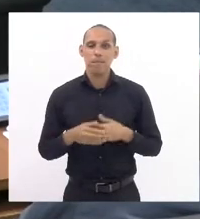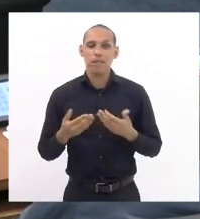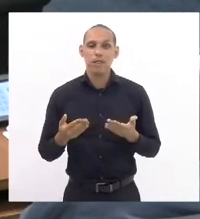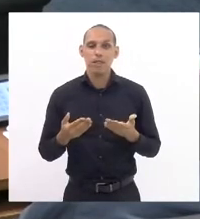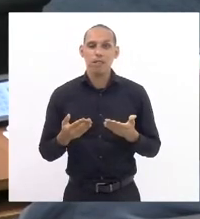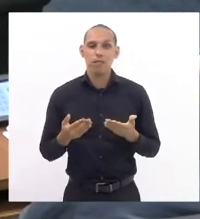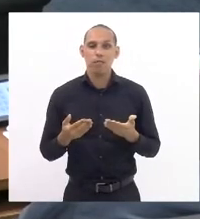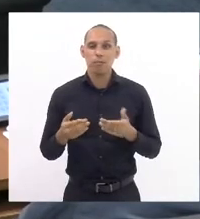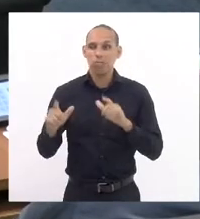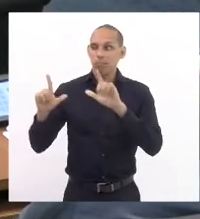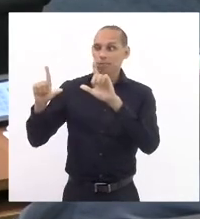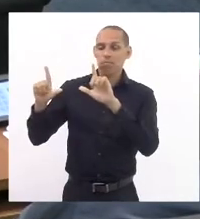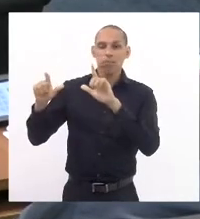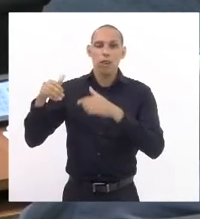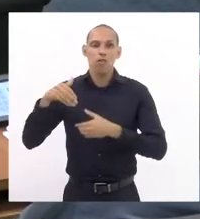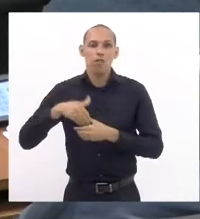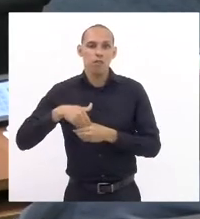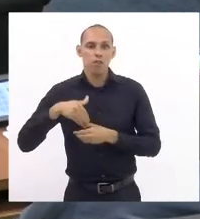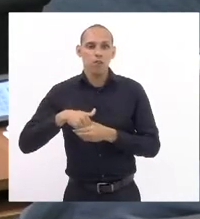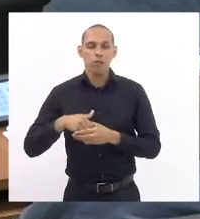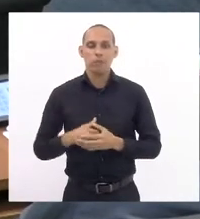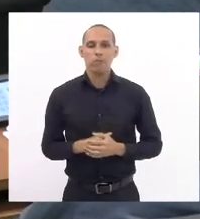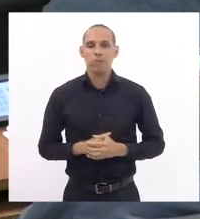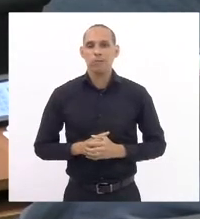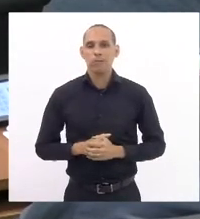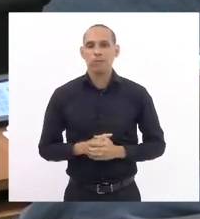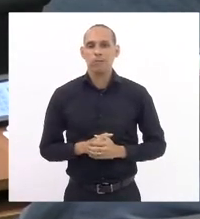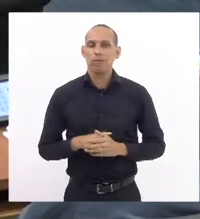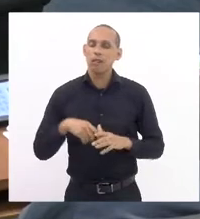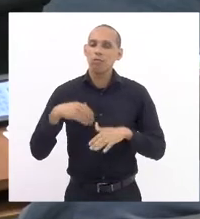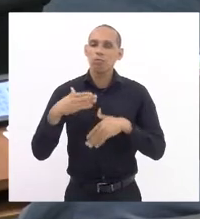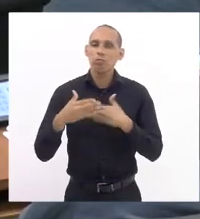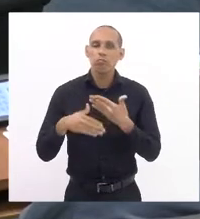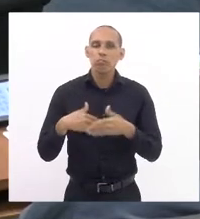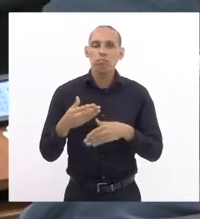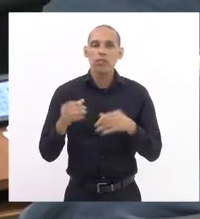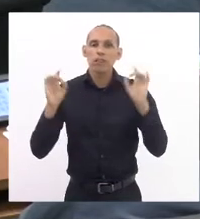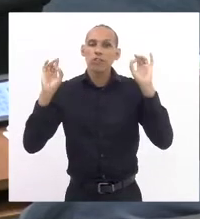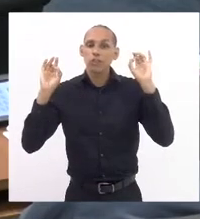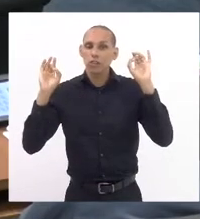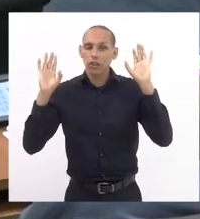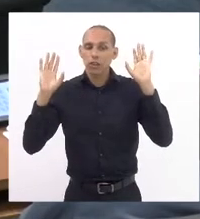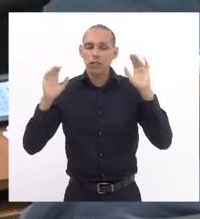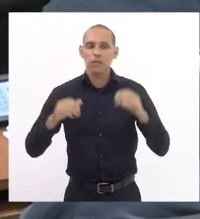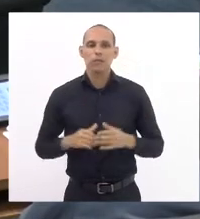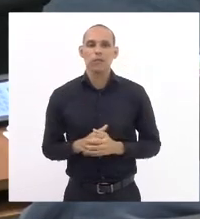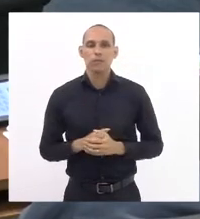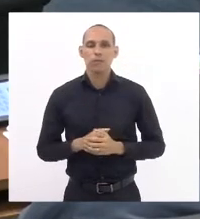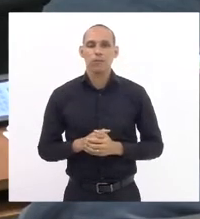painel de votação. Depois vamos fazer o destaque simbólico.